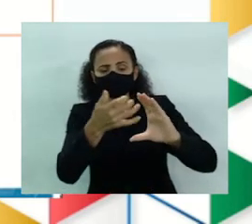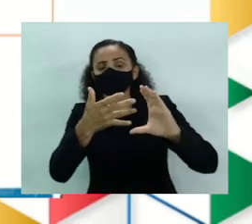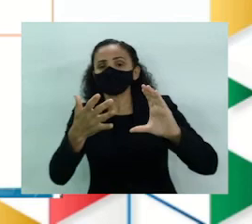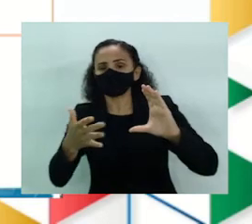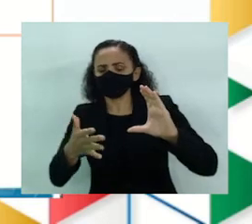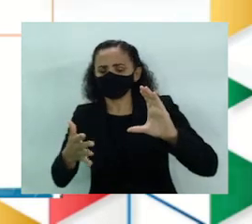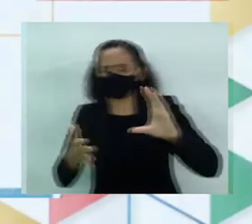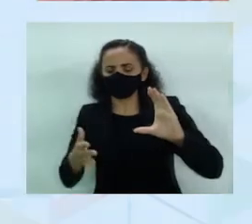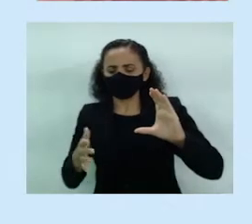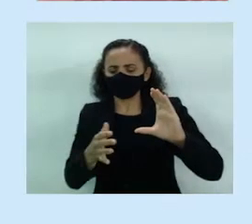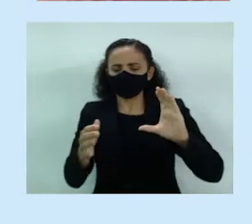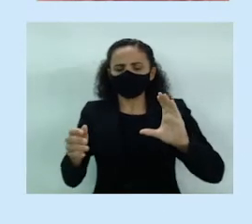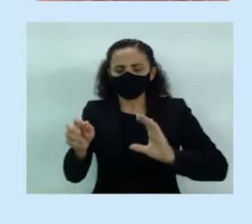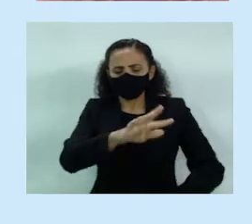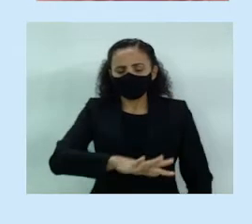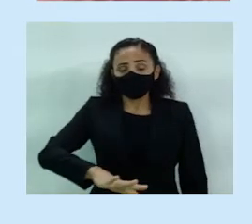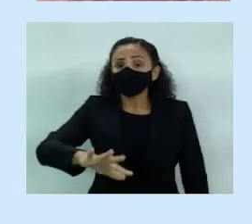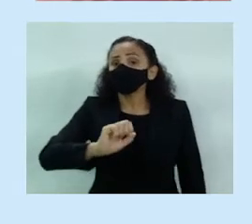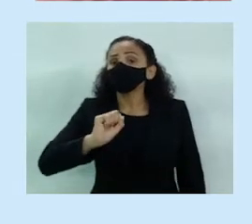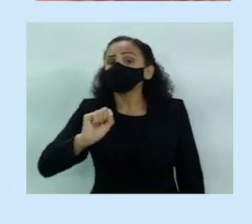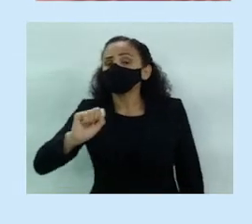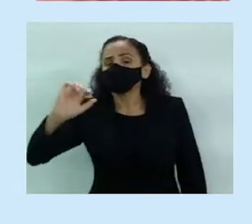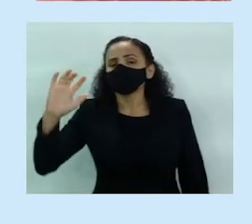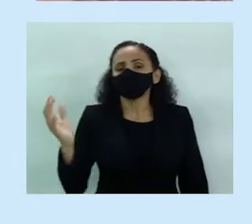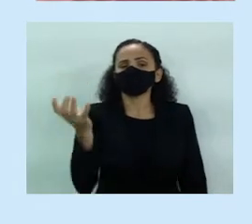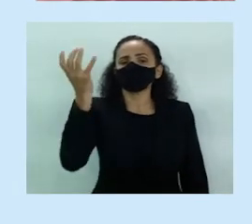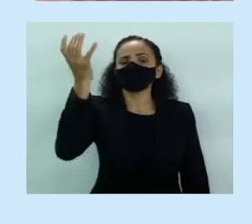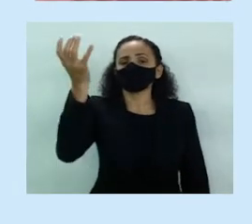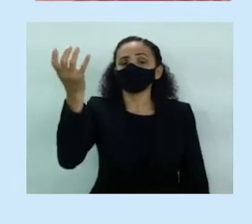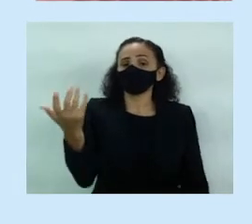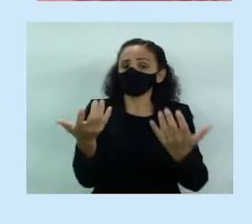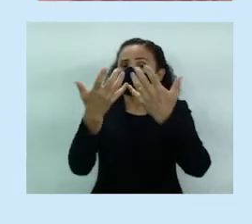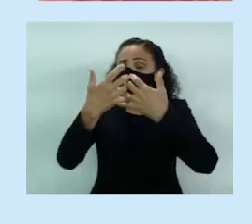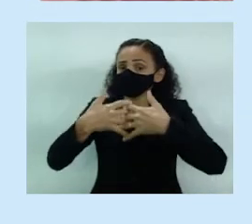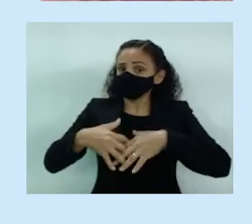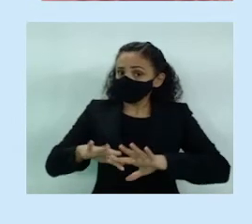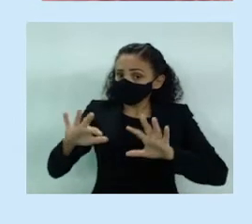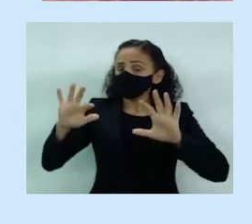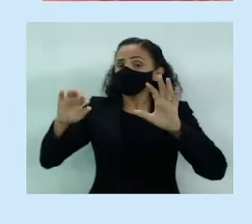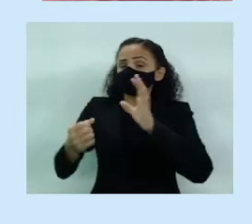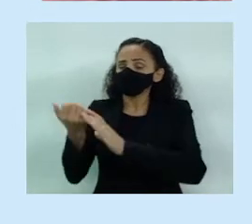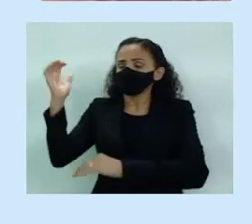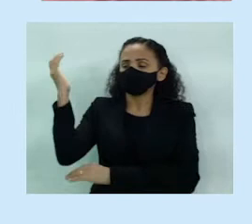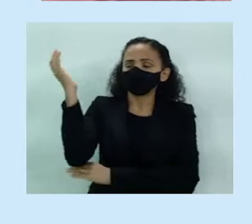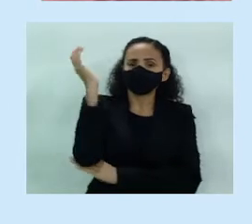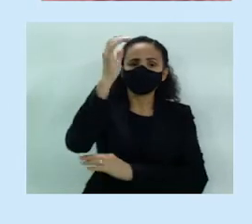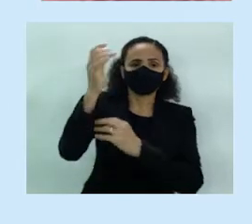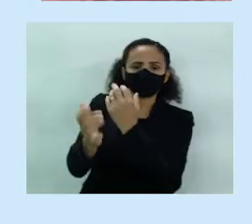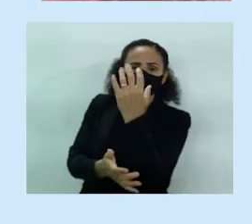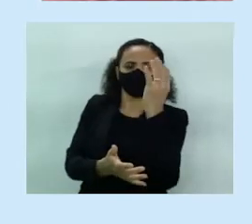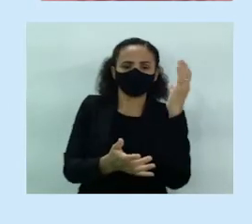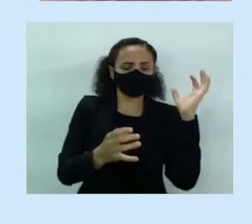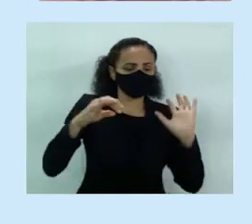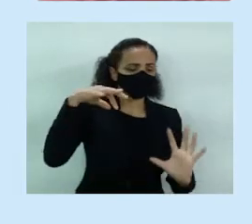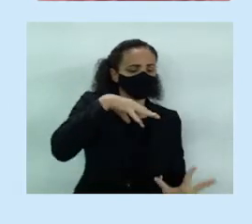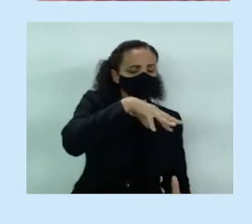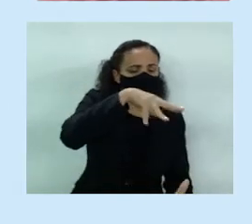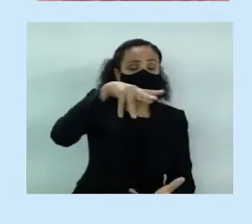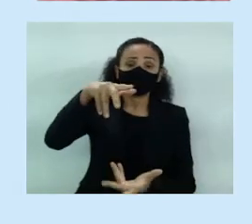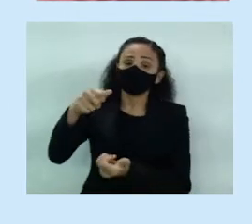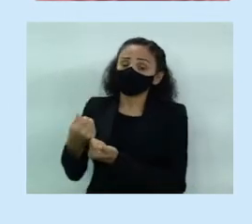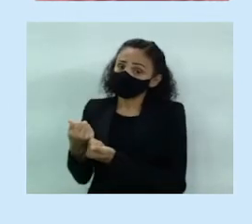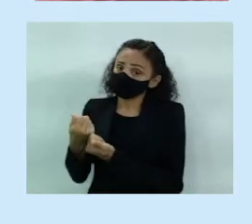como desastres naturais e que ocorrem em algumas cidades e países no planeta, infelizmente